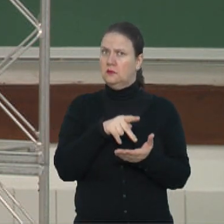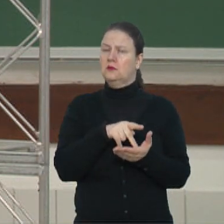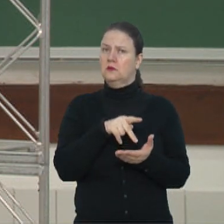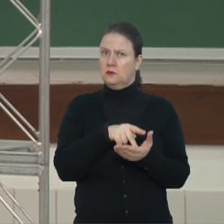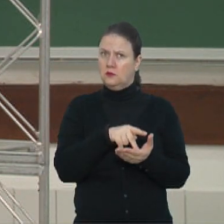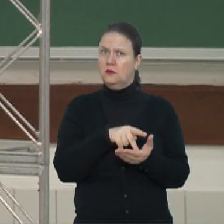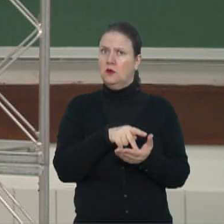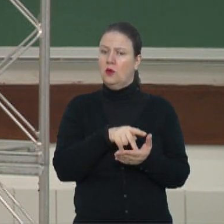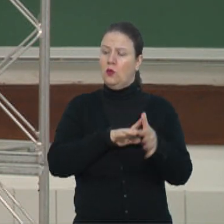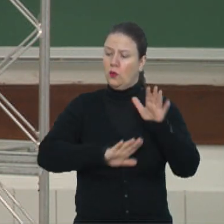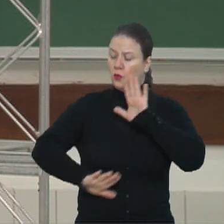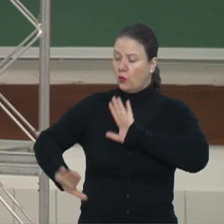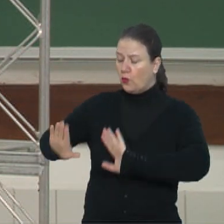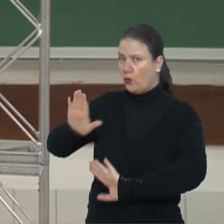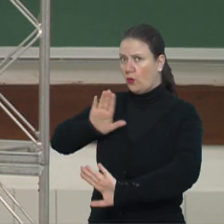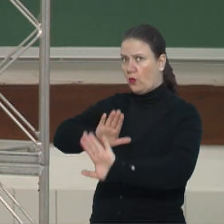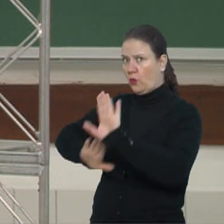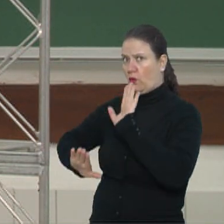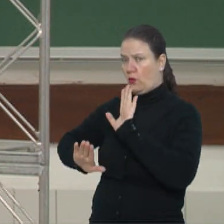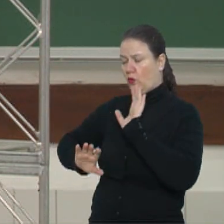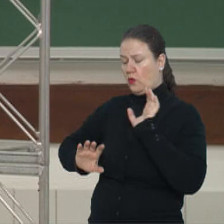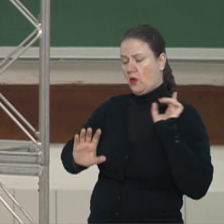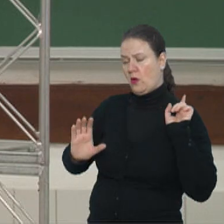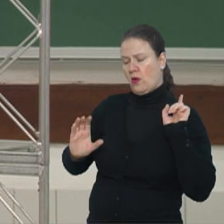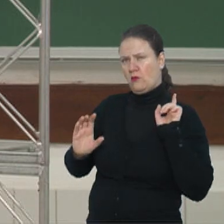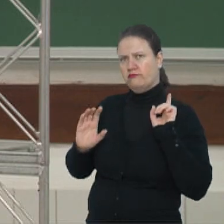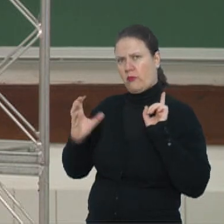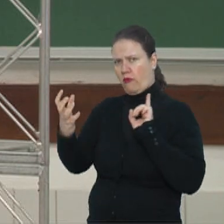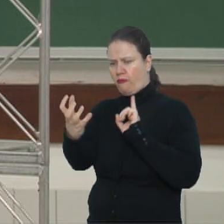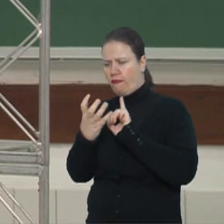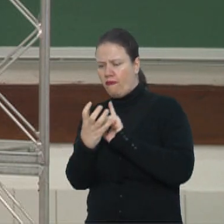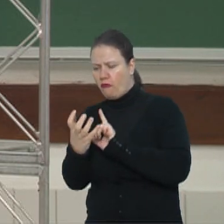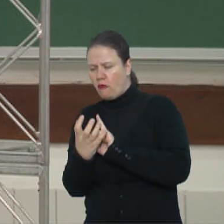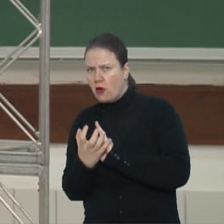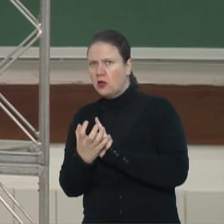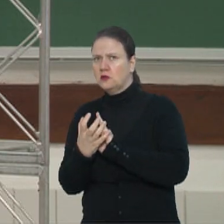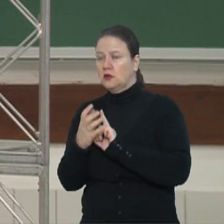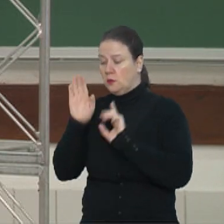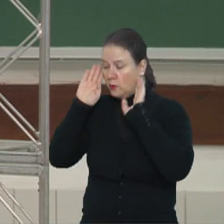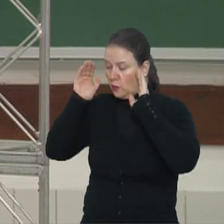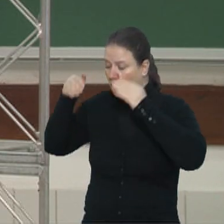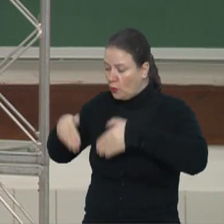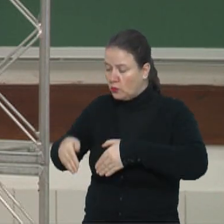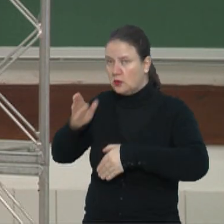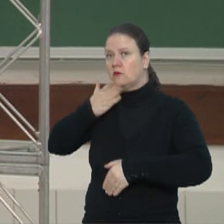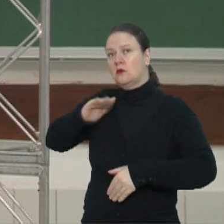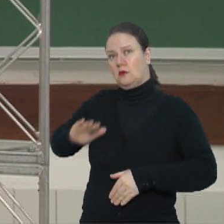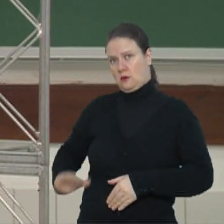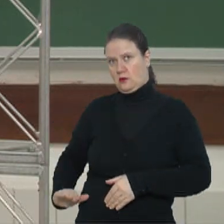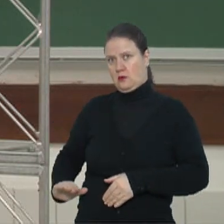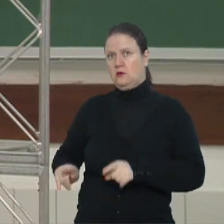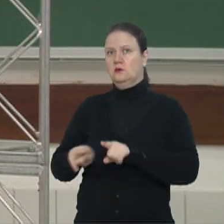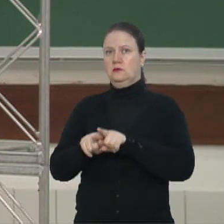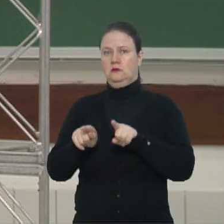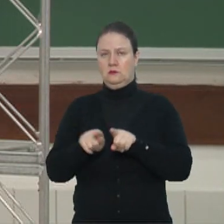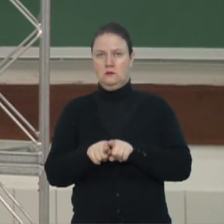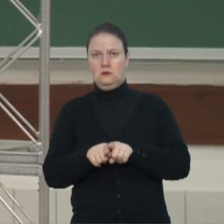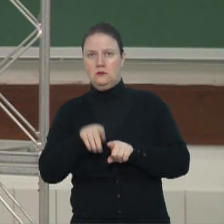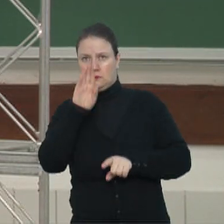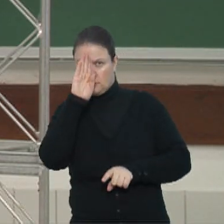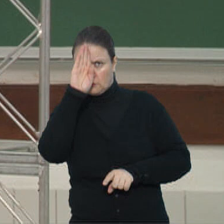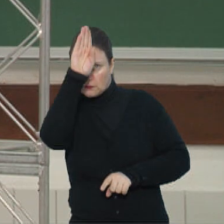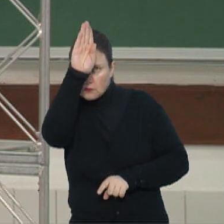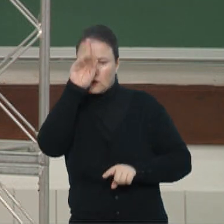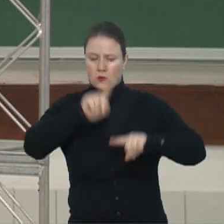os anúncios publicitários focados para criança. Né? Esses anúncios, normalmente, principalmente quando eles são de